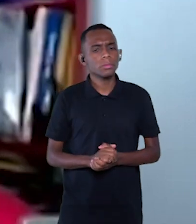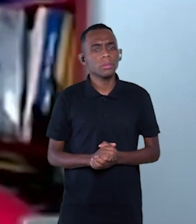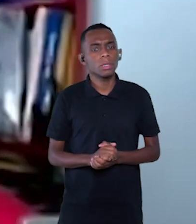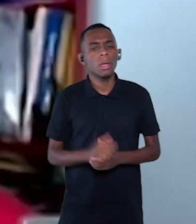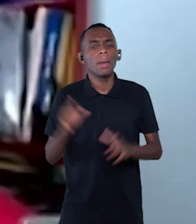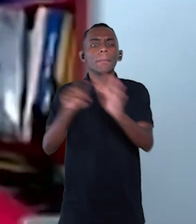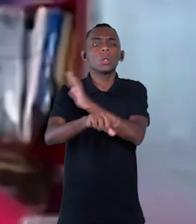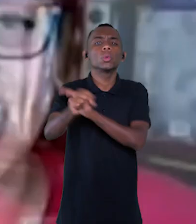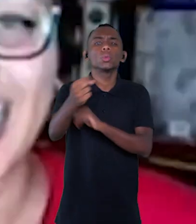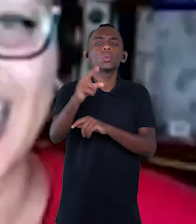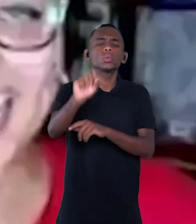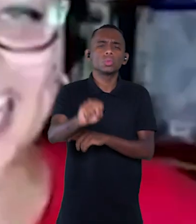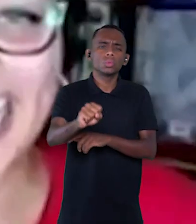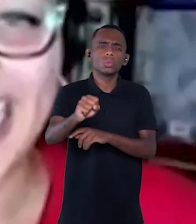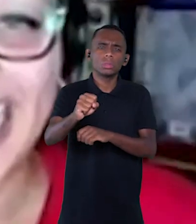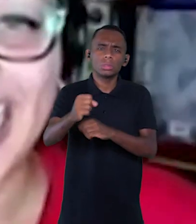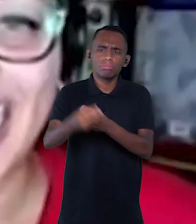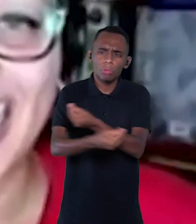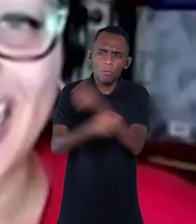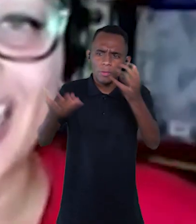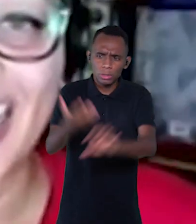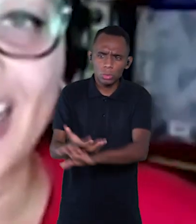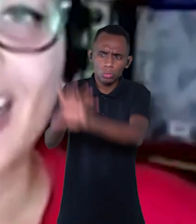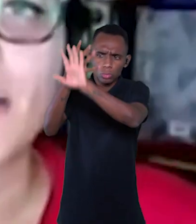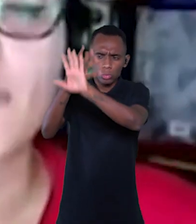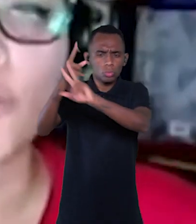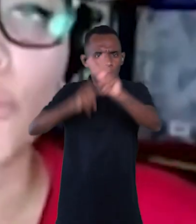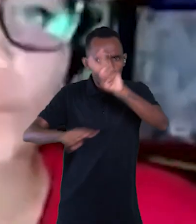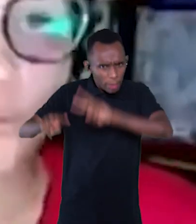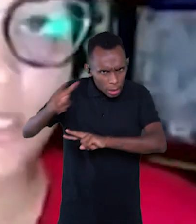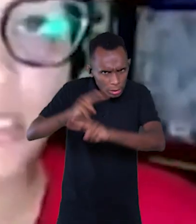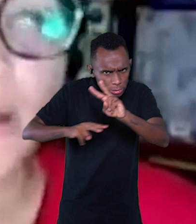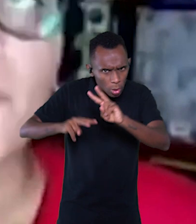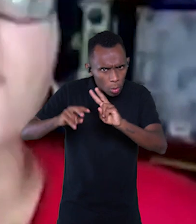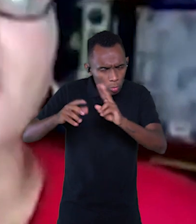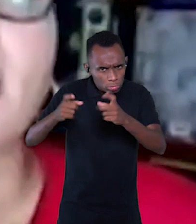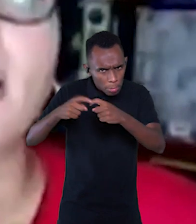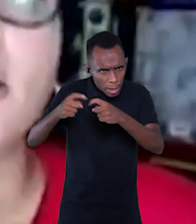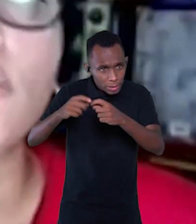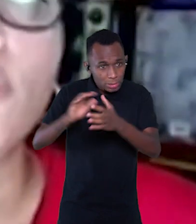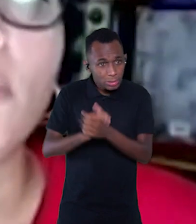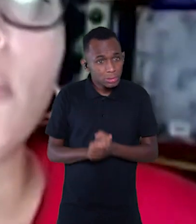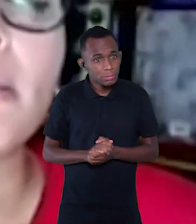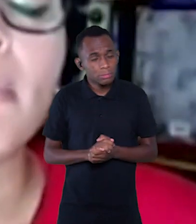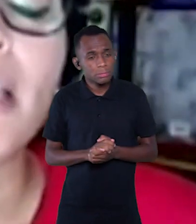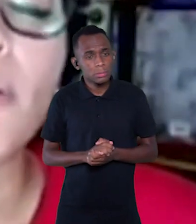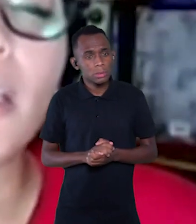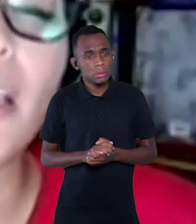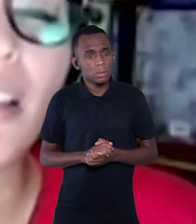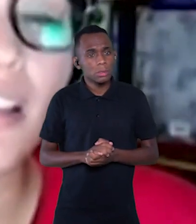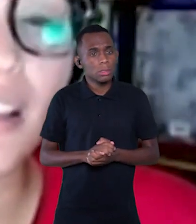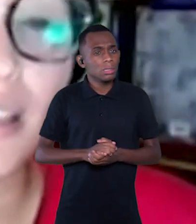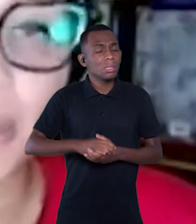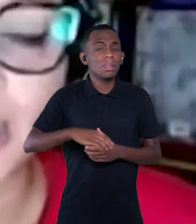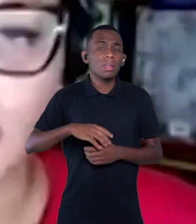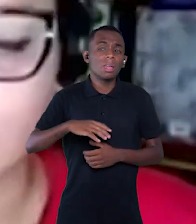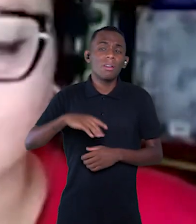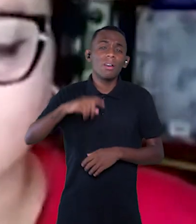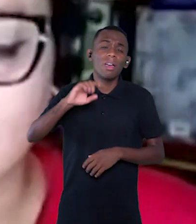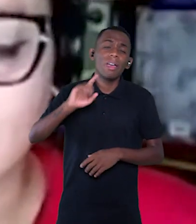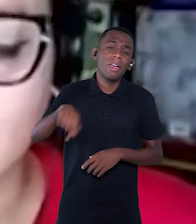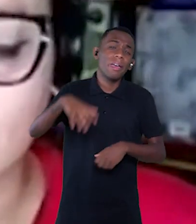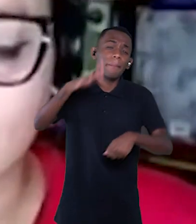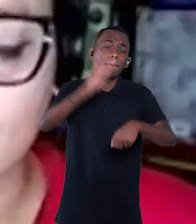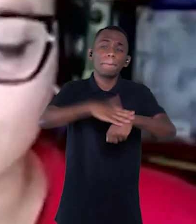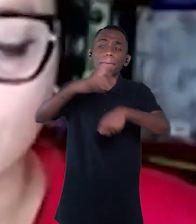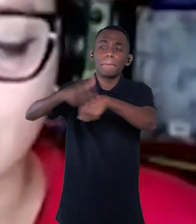conversa, chegou a oferecer videoconsulta também? vídeo, o SUS, É. isso foi uma coisa meio que independente,